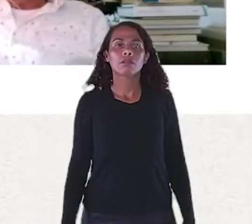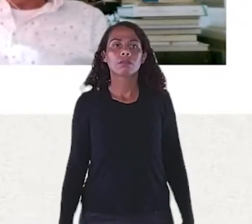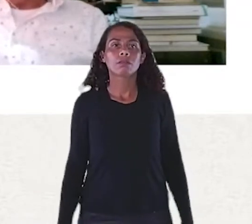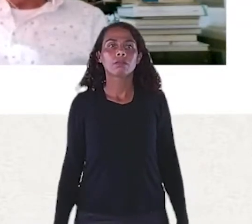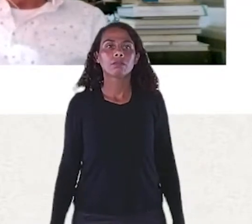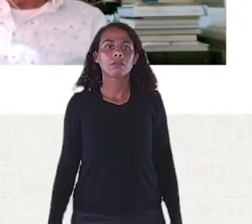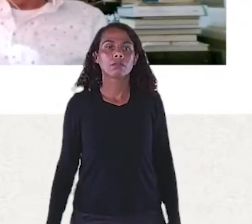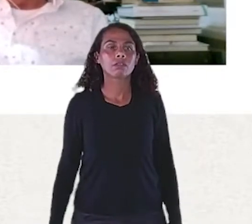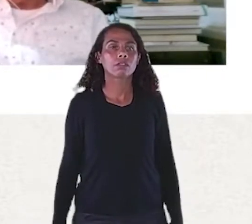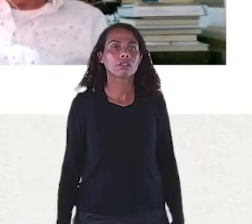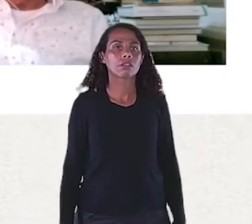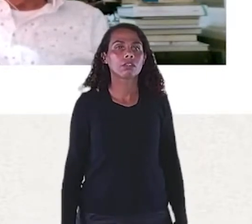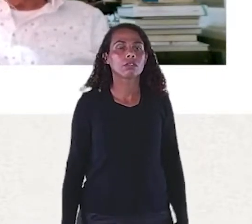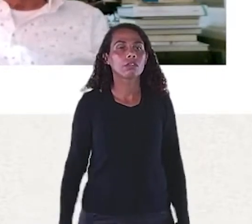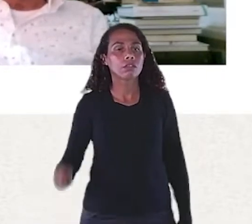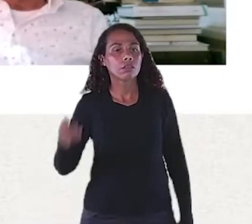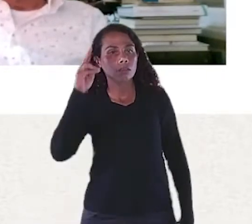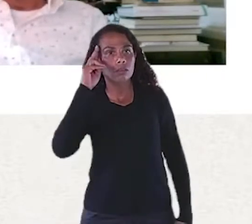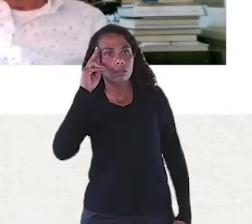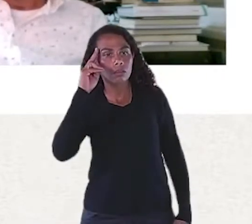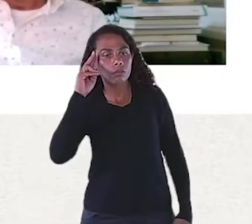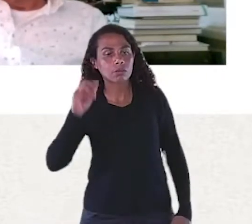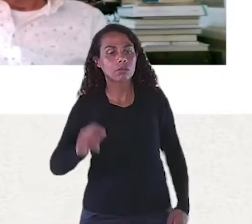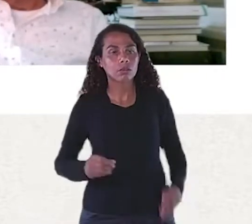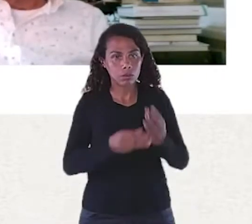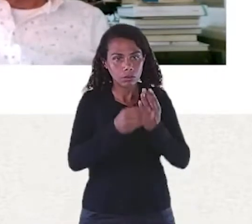de dar uma retocada, né?